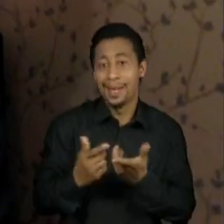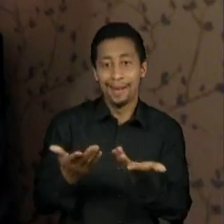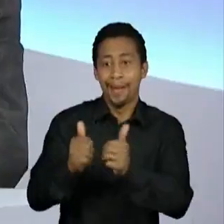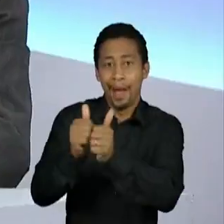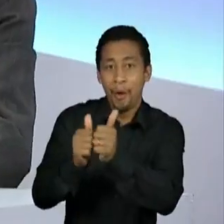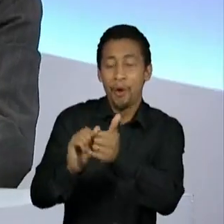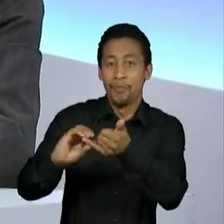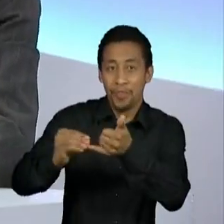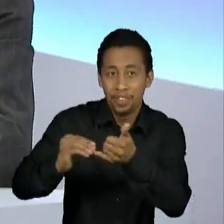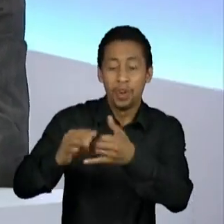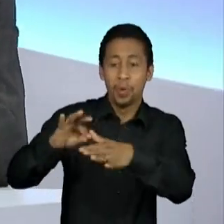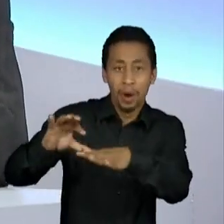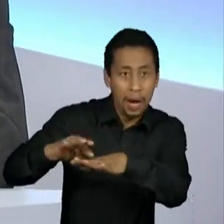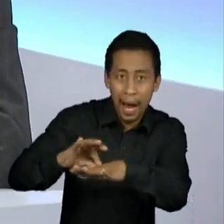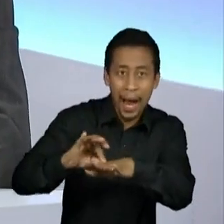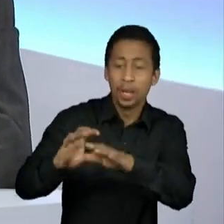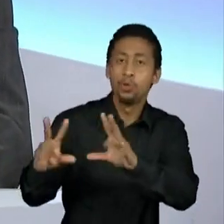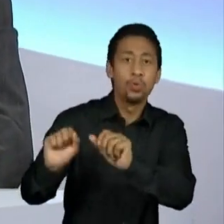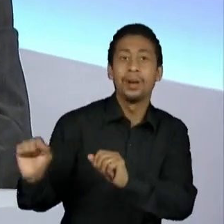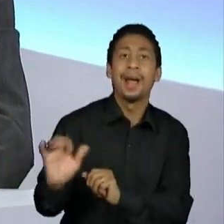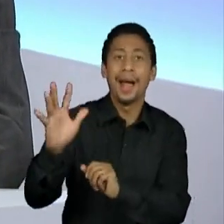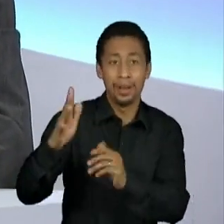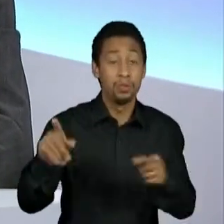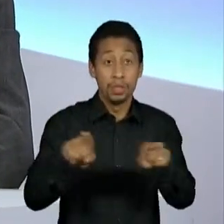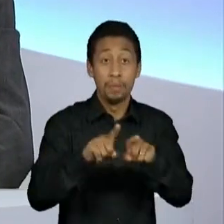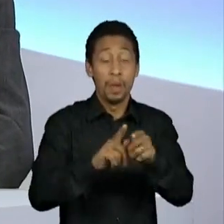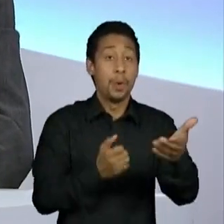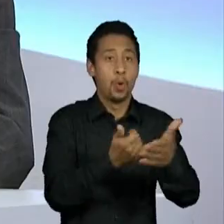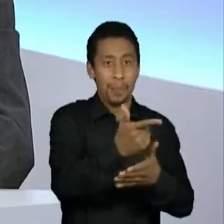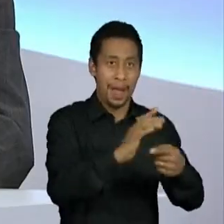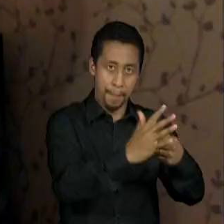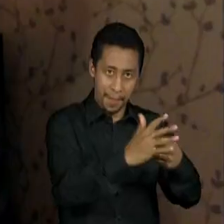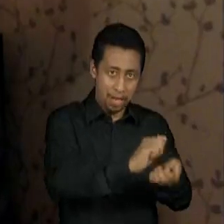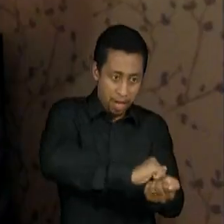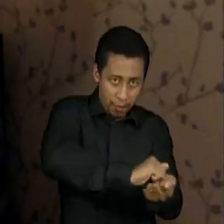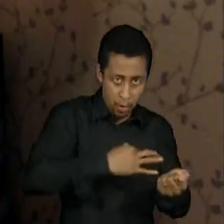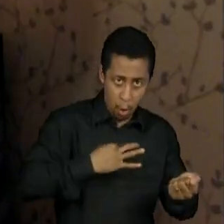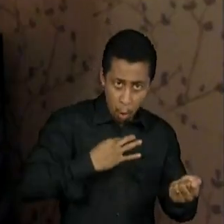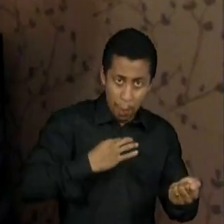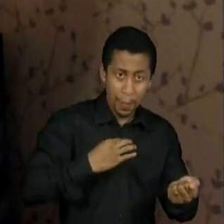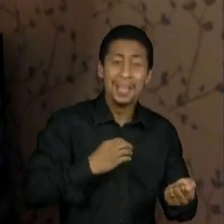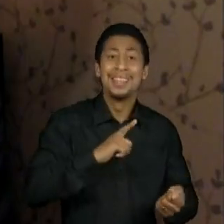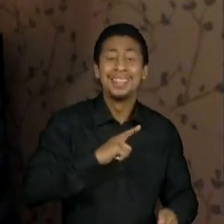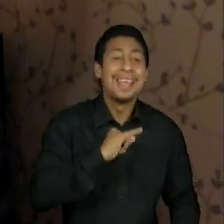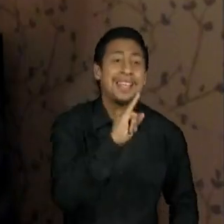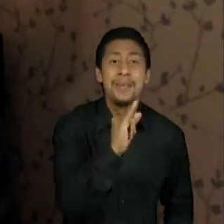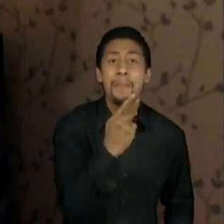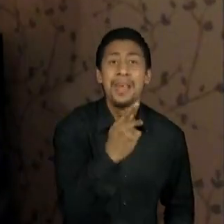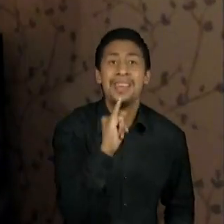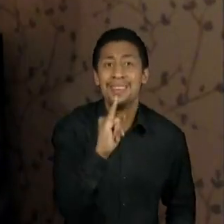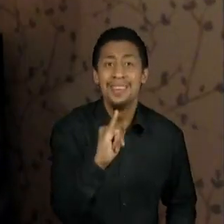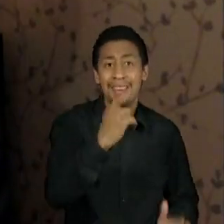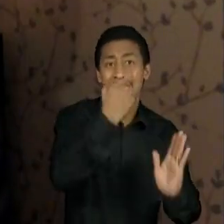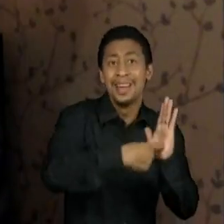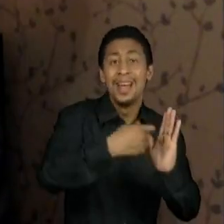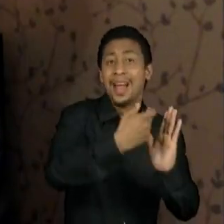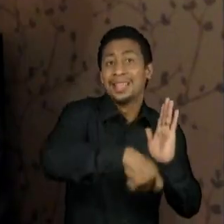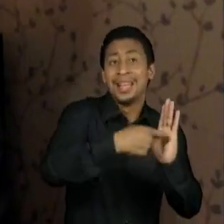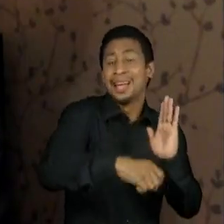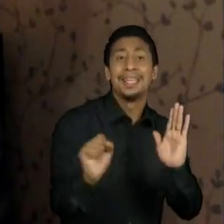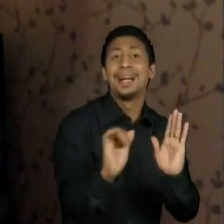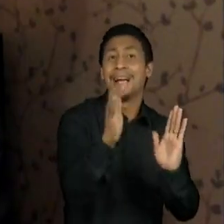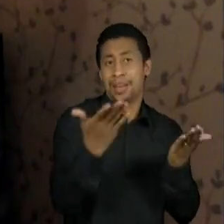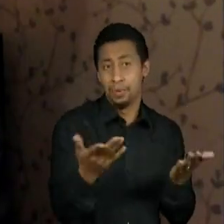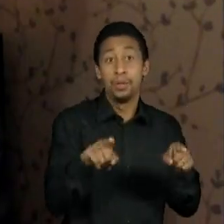IPI na máquina de lavar, é o IPI no fogão, na geladeira. O que pesa nesse cidadão é o ISS na tarifa do